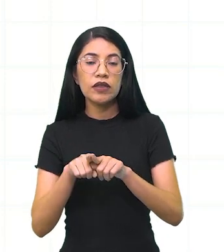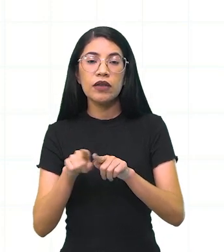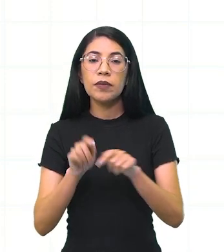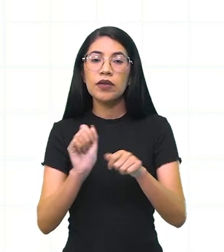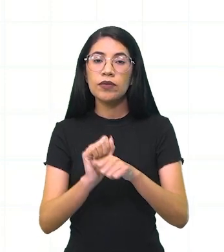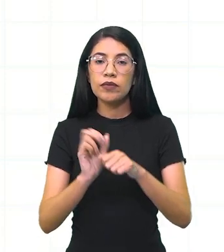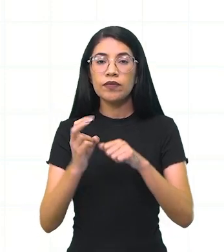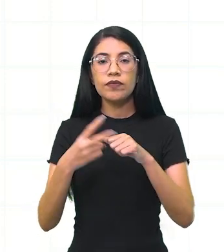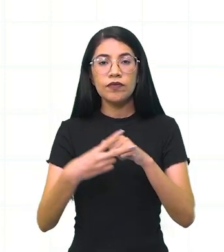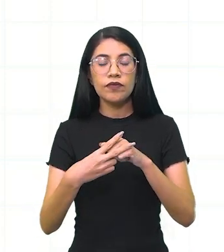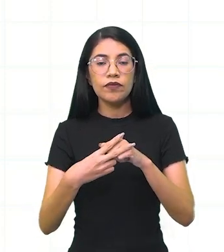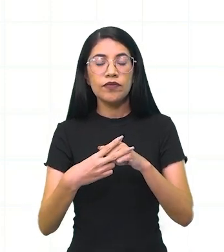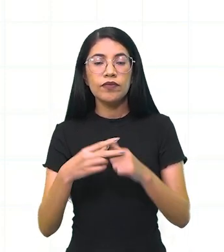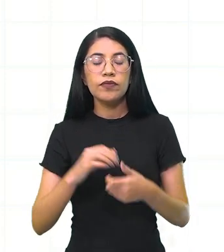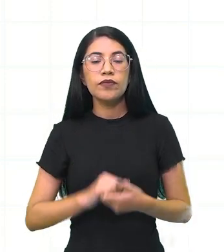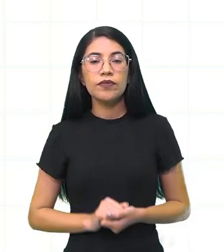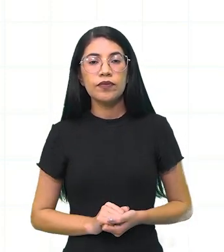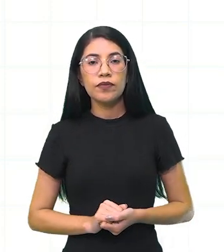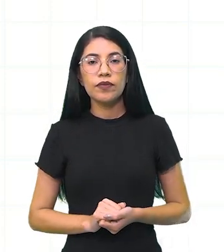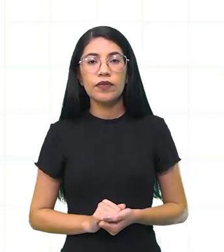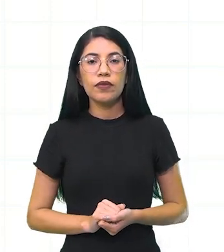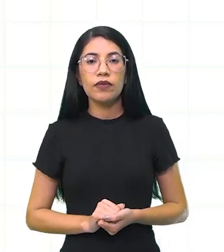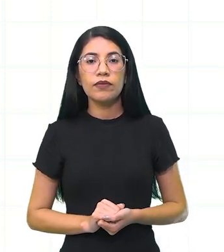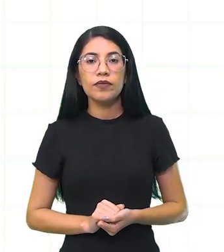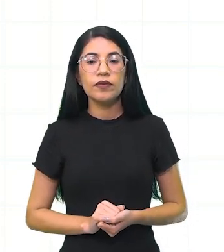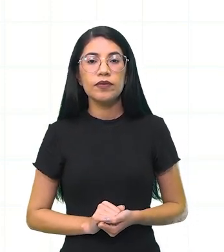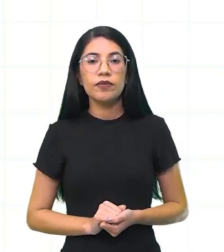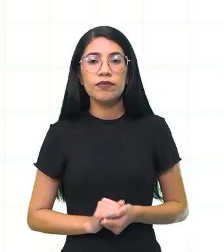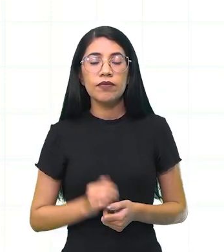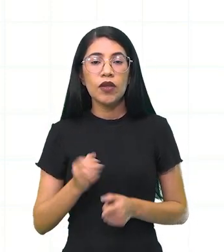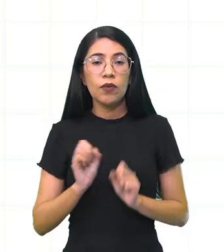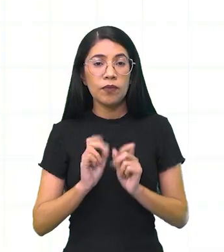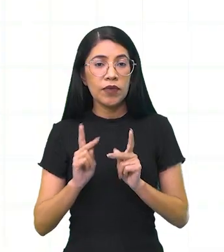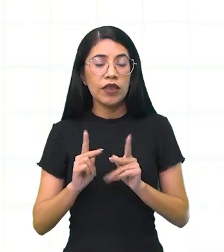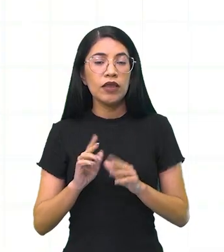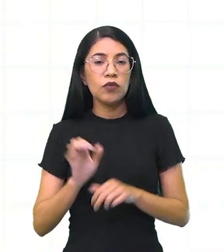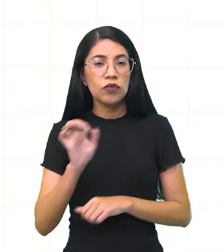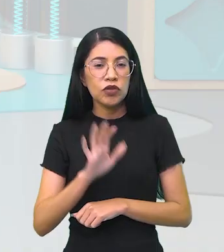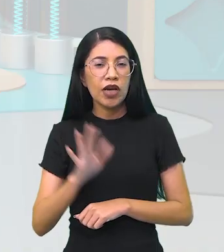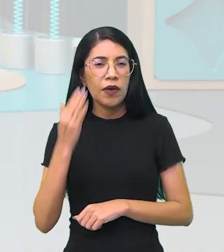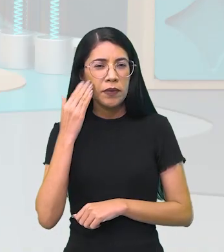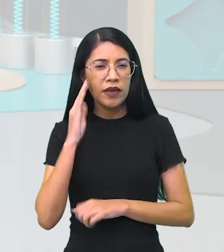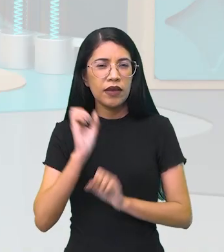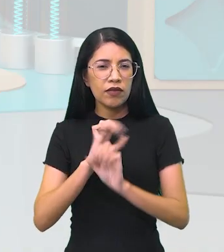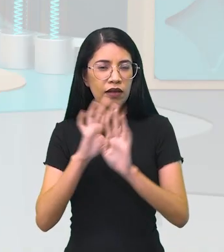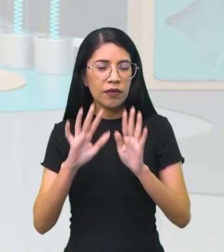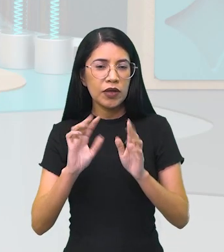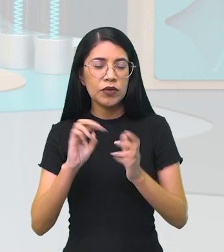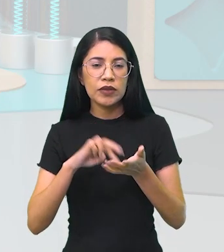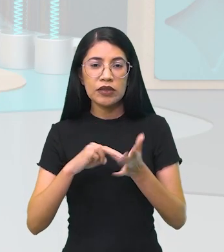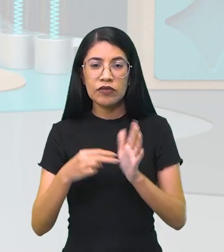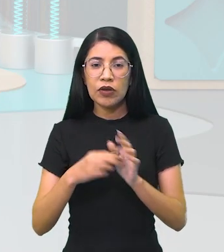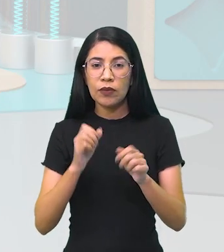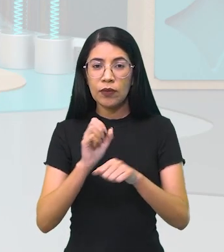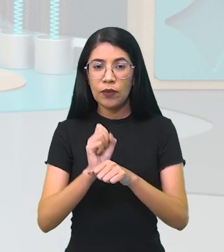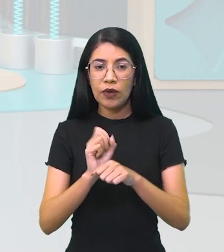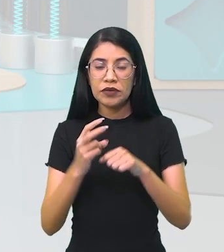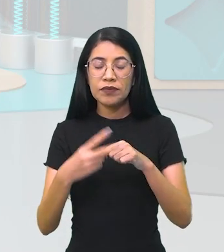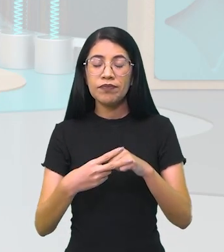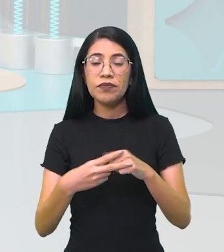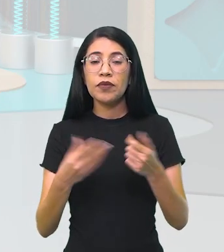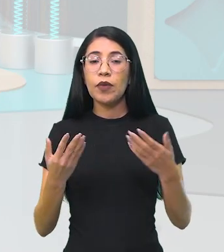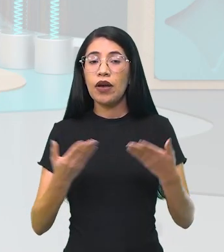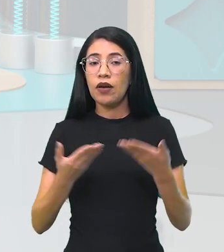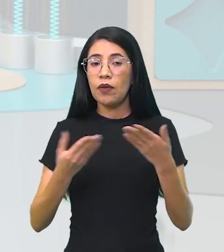próprio advérbio, ok? Entendido em linhas gerais o que é um advérbio? Muito bem. Nós vamos